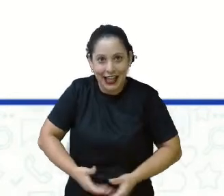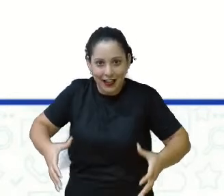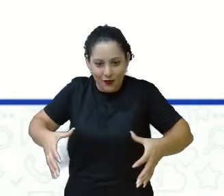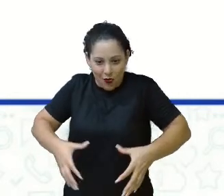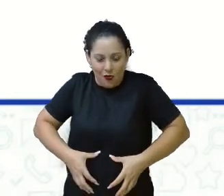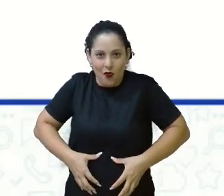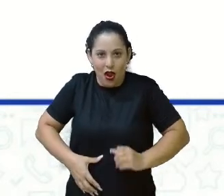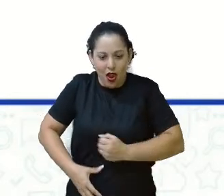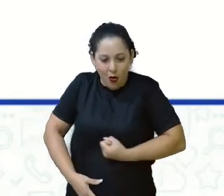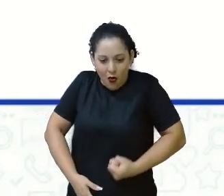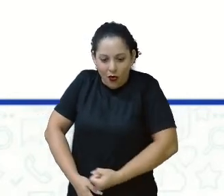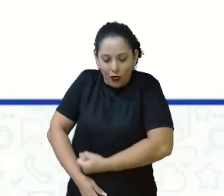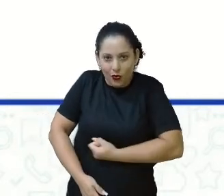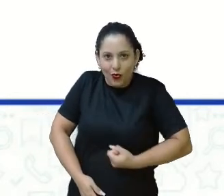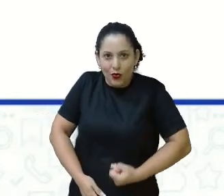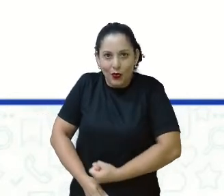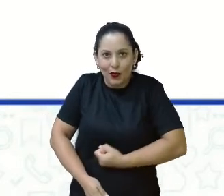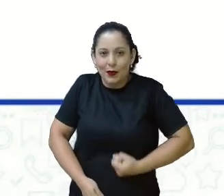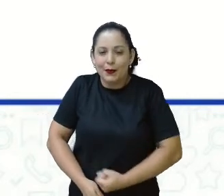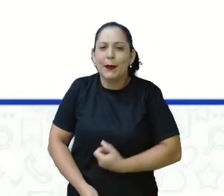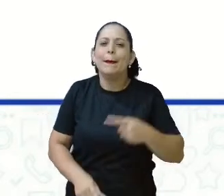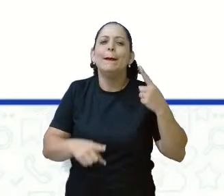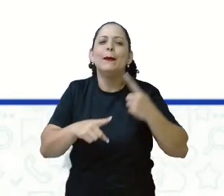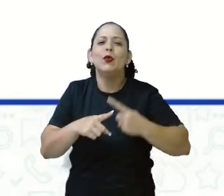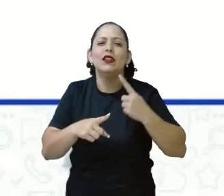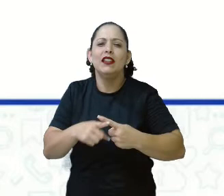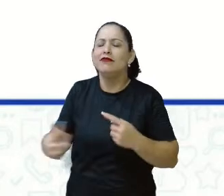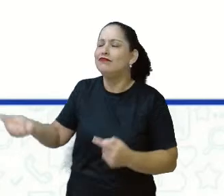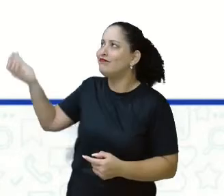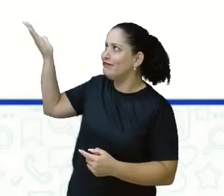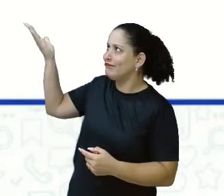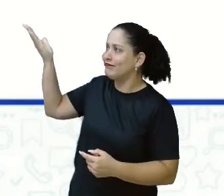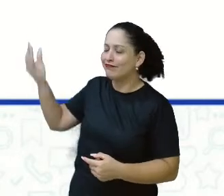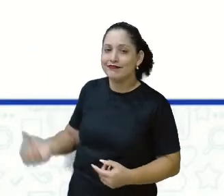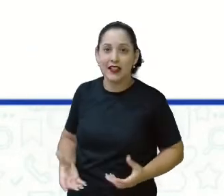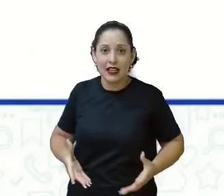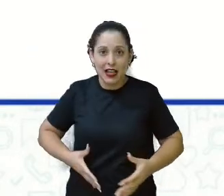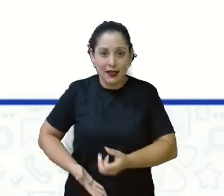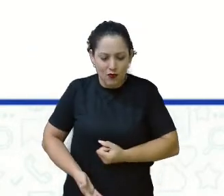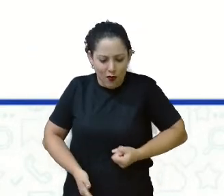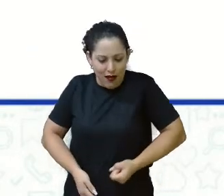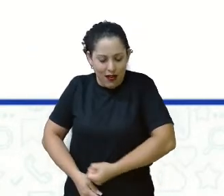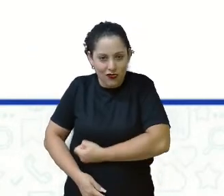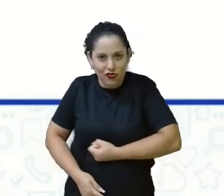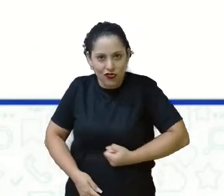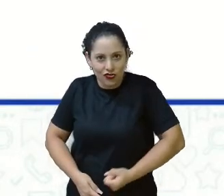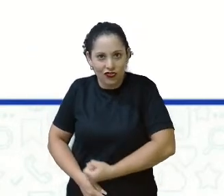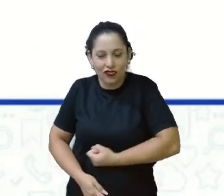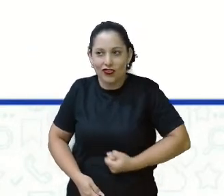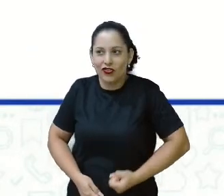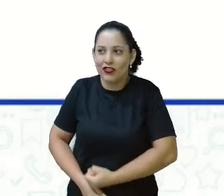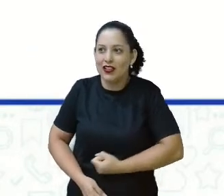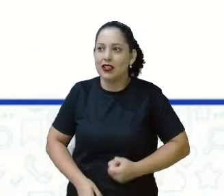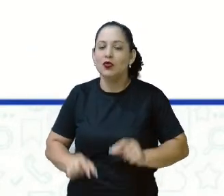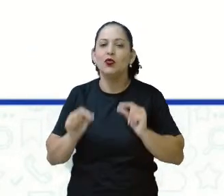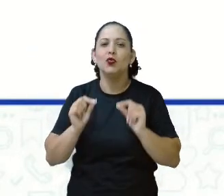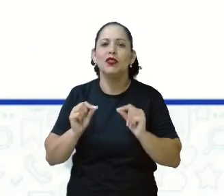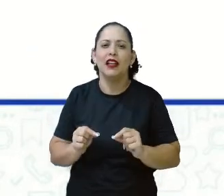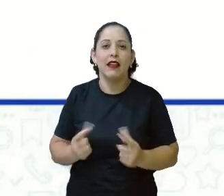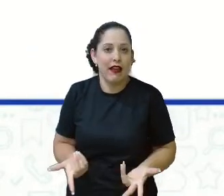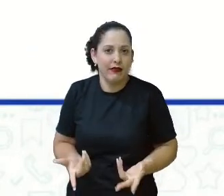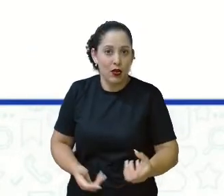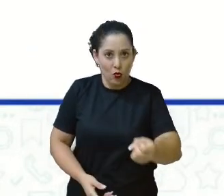que eu trouxe essa imagem? Né? Eu estou falando de som e eu trouxe uma imagem de um